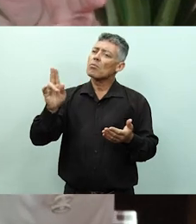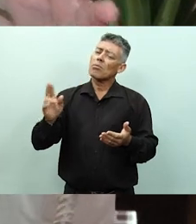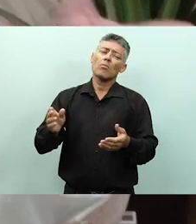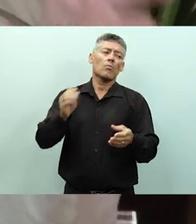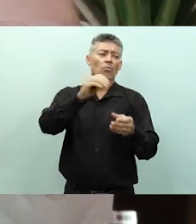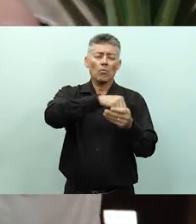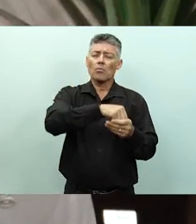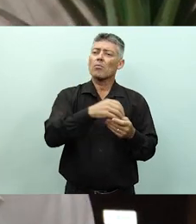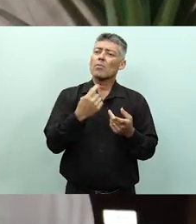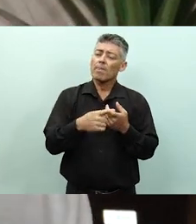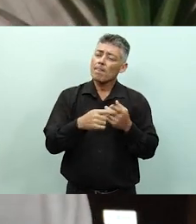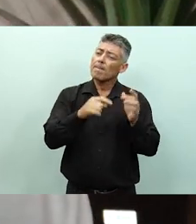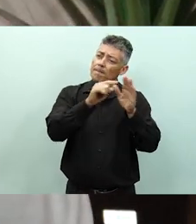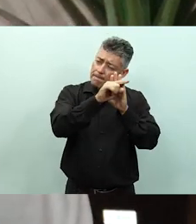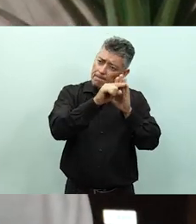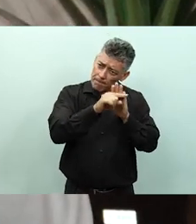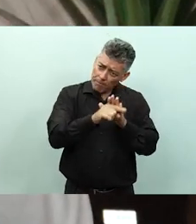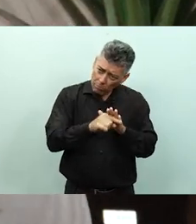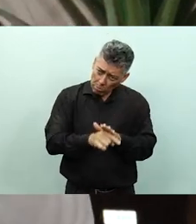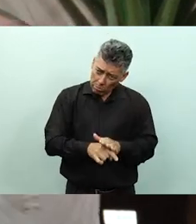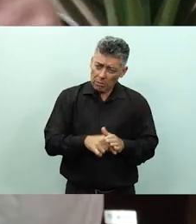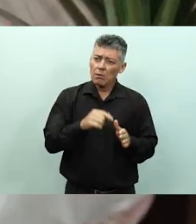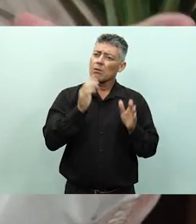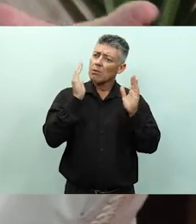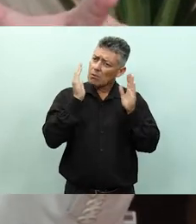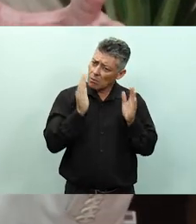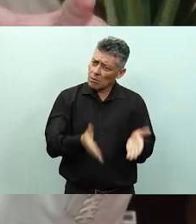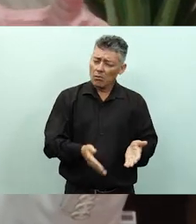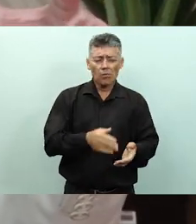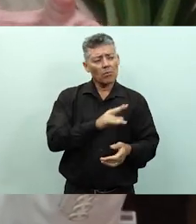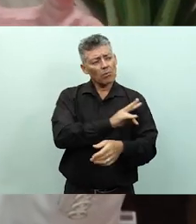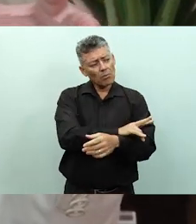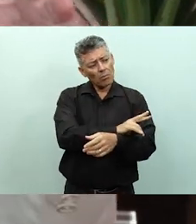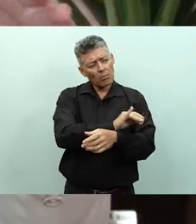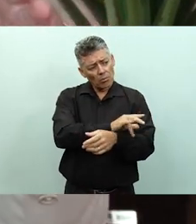candidato, porque as pesquisas já davam Vilma